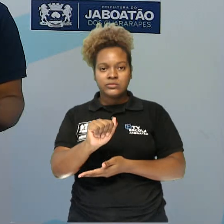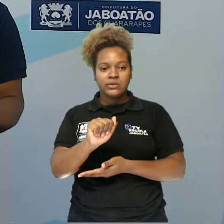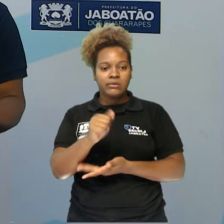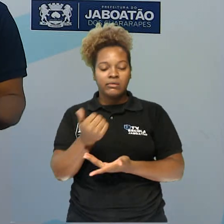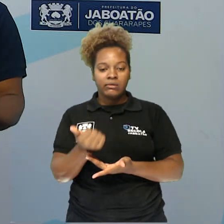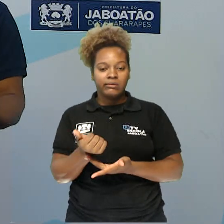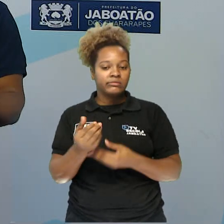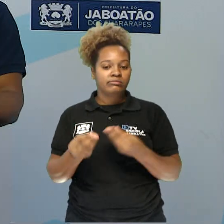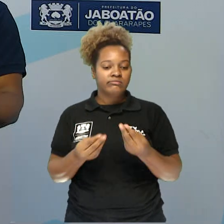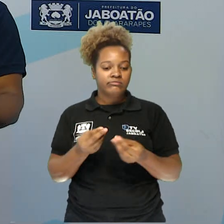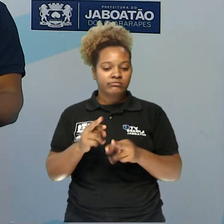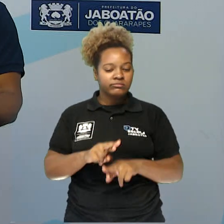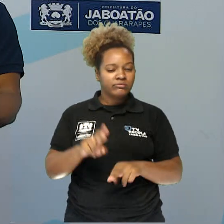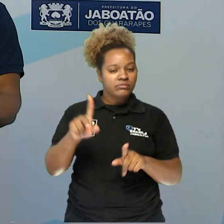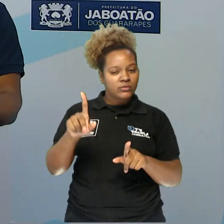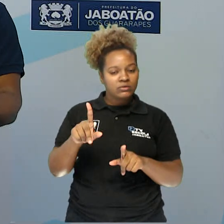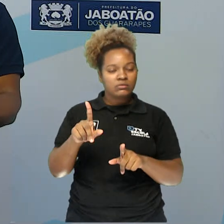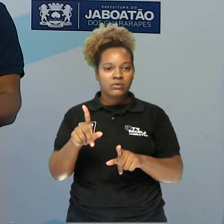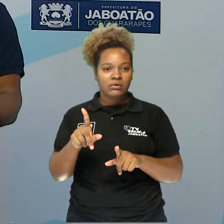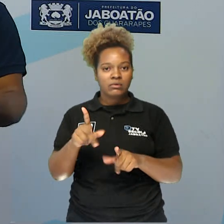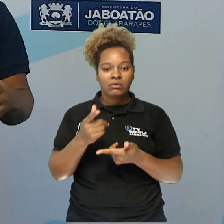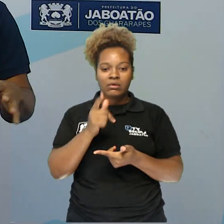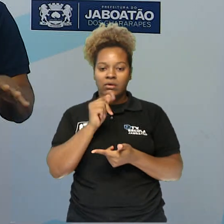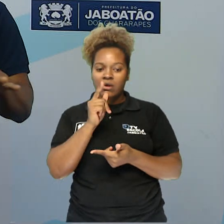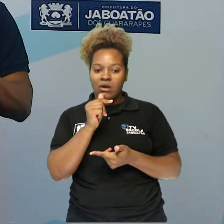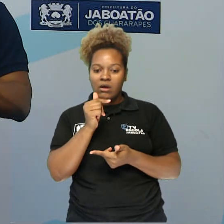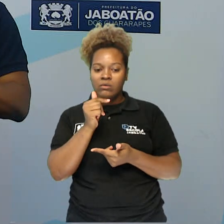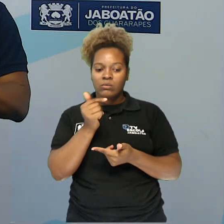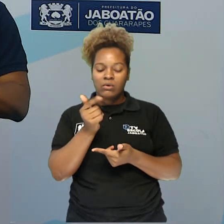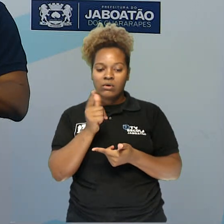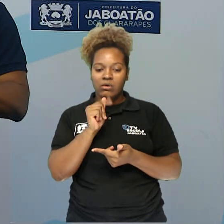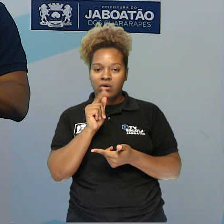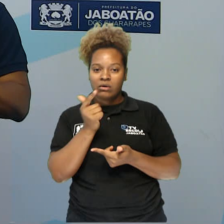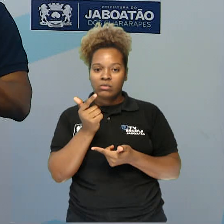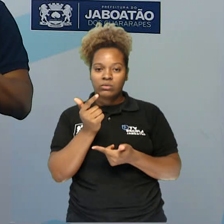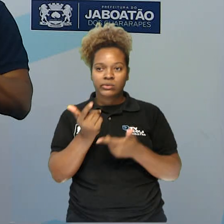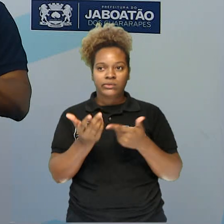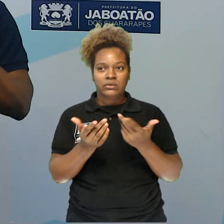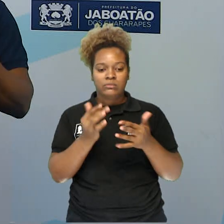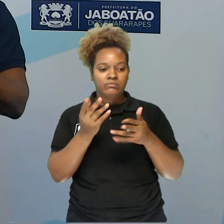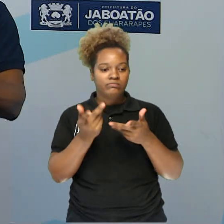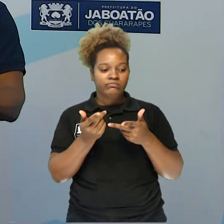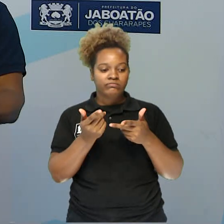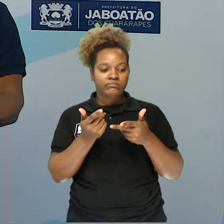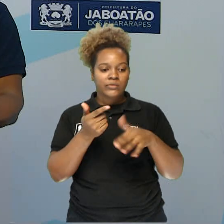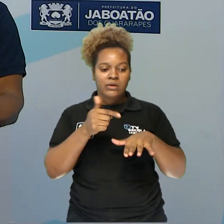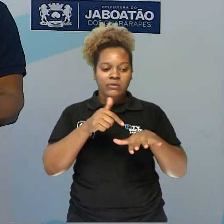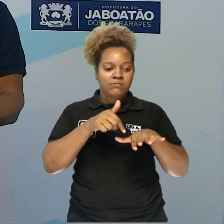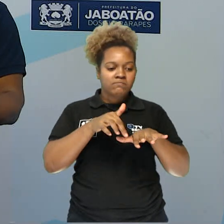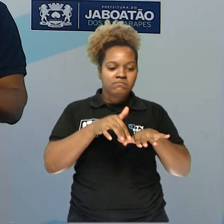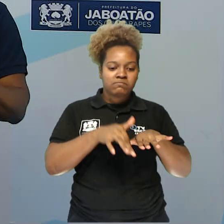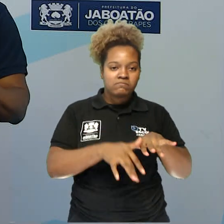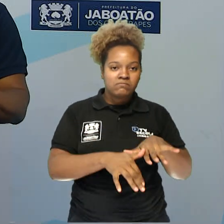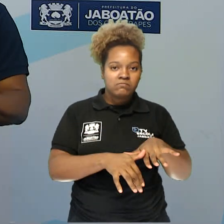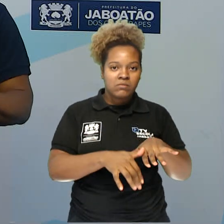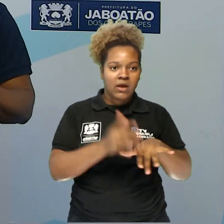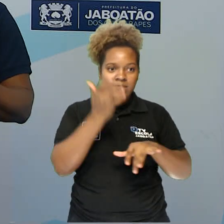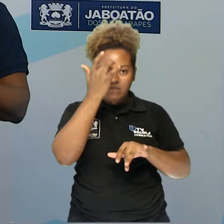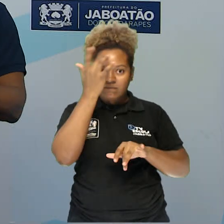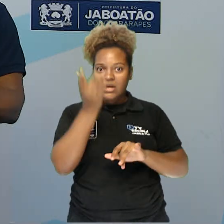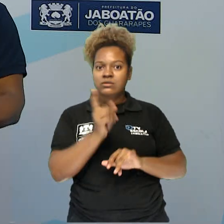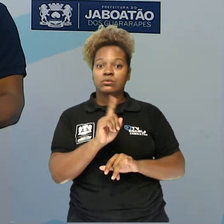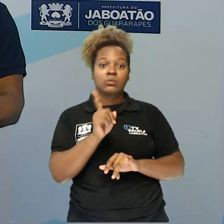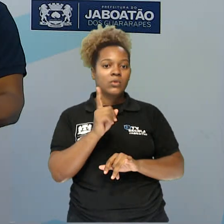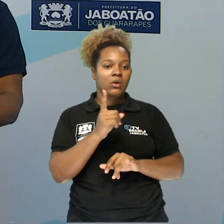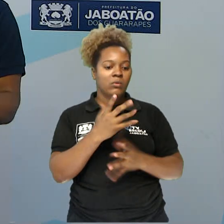argiloso ele é impermeável a líquido, ou seja, a água em si não passa por facilidade, ele consegue